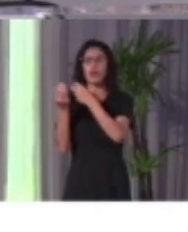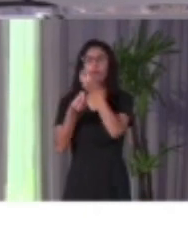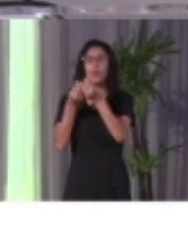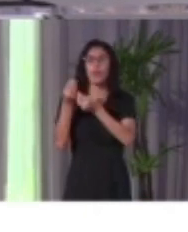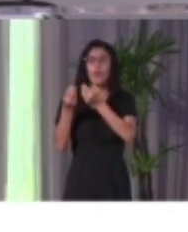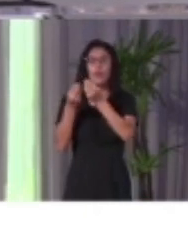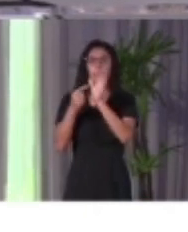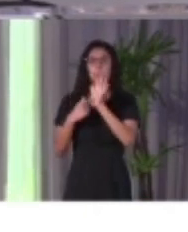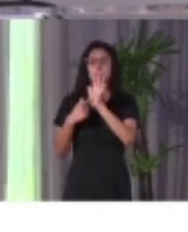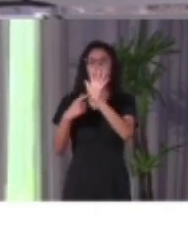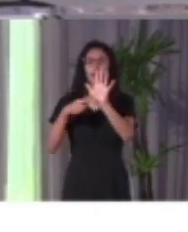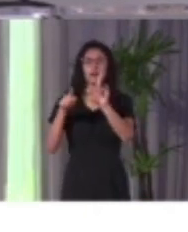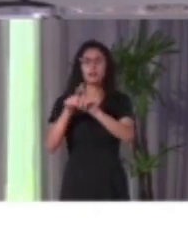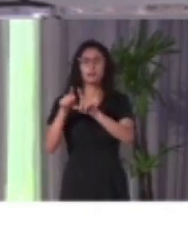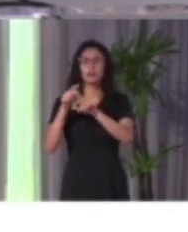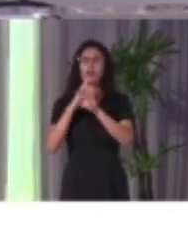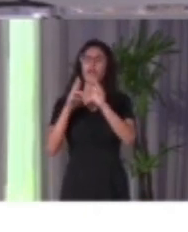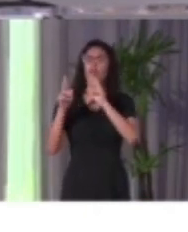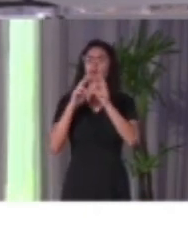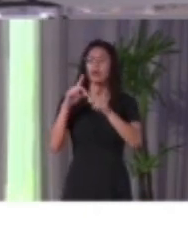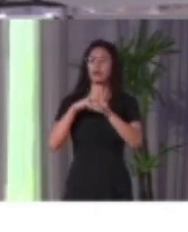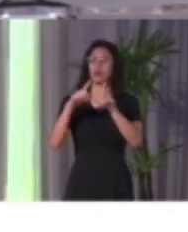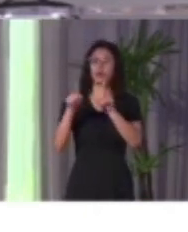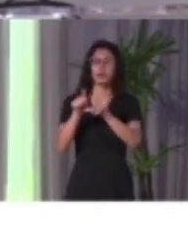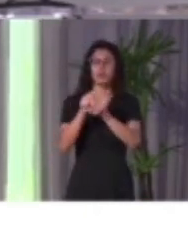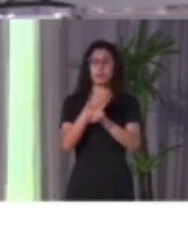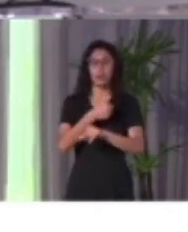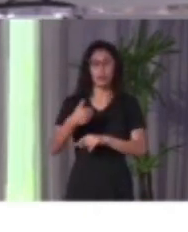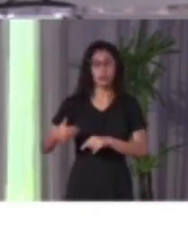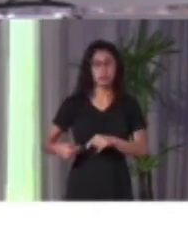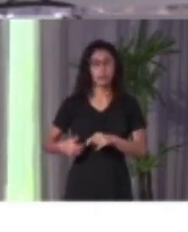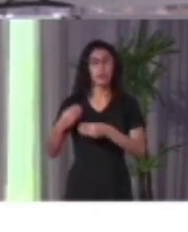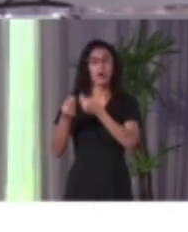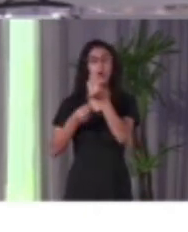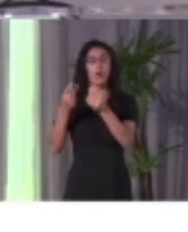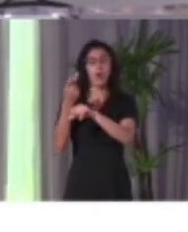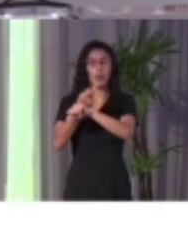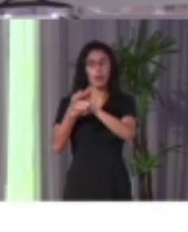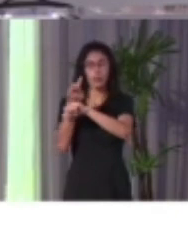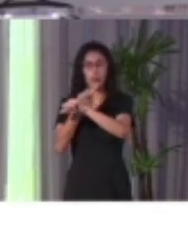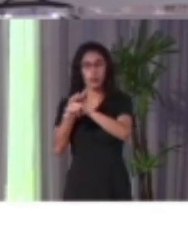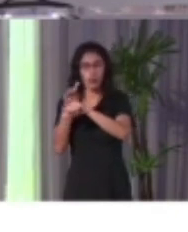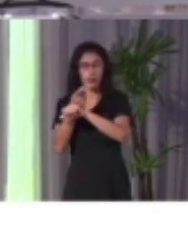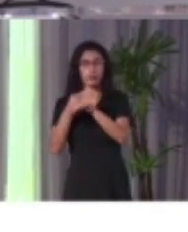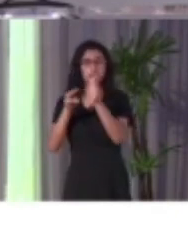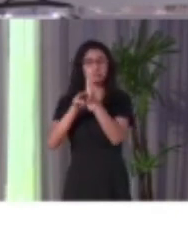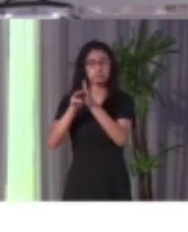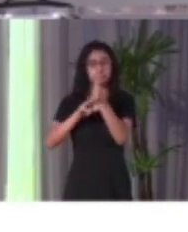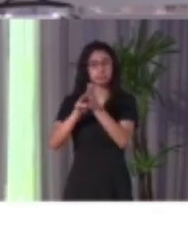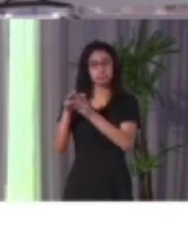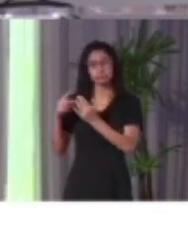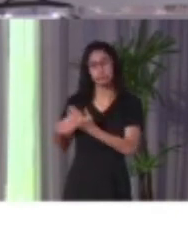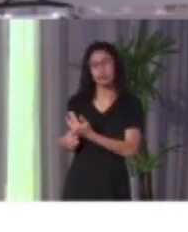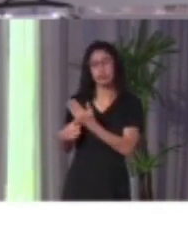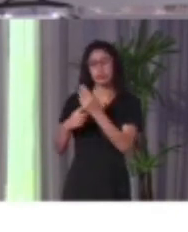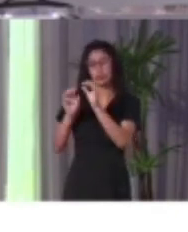foram apresentados os resultados dessa consulta pública, de onde eu busquei a metodologia que o tecnologista relatou ter